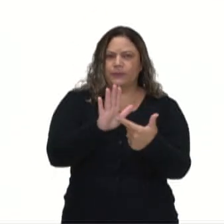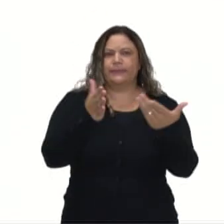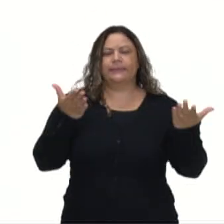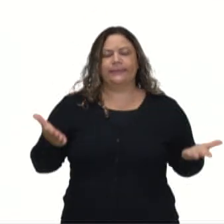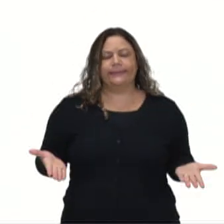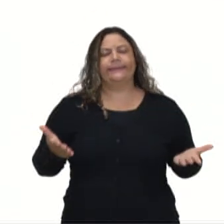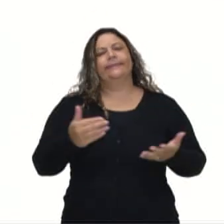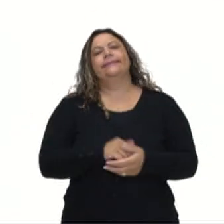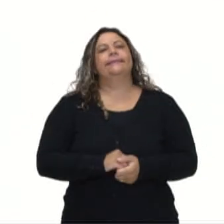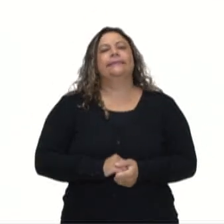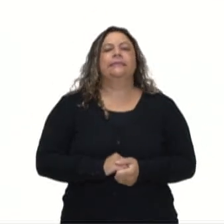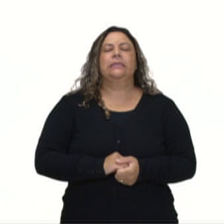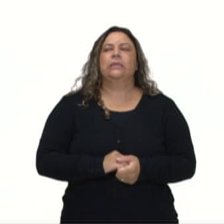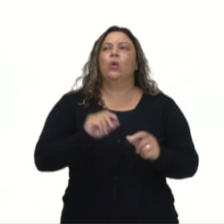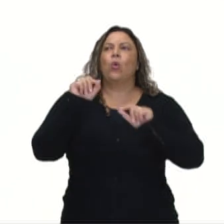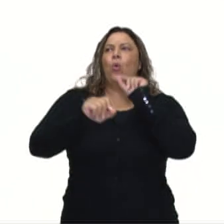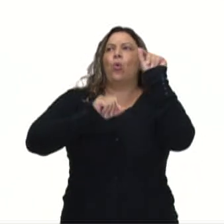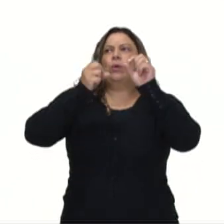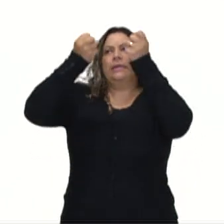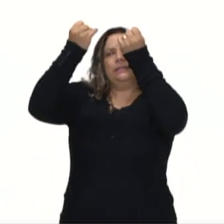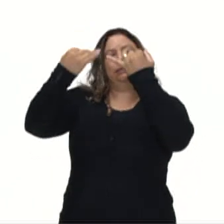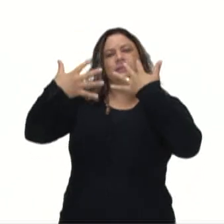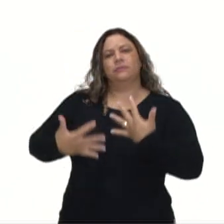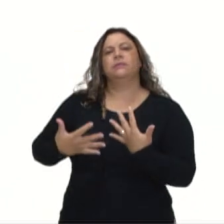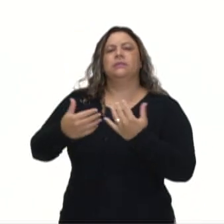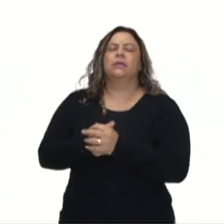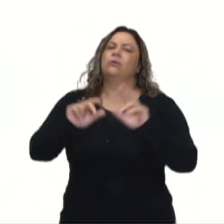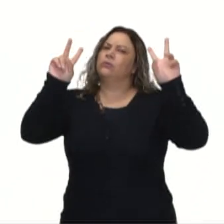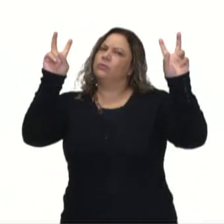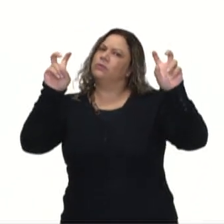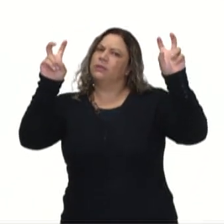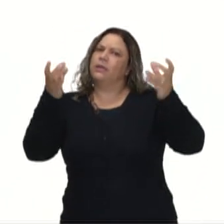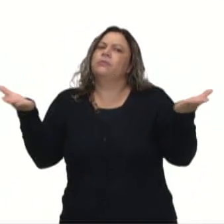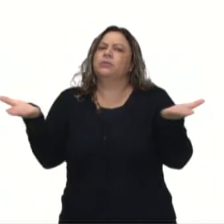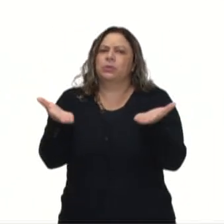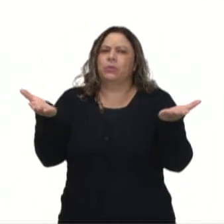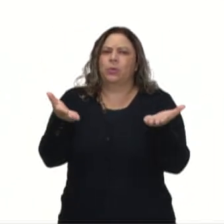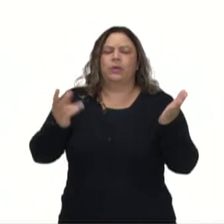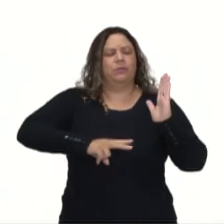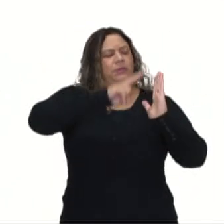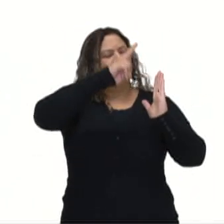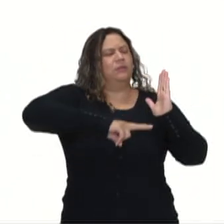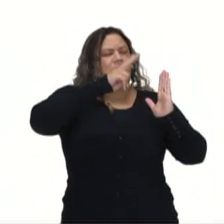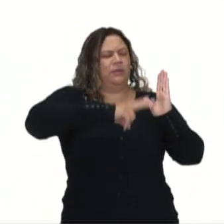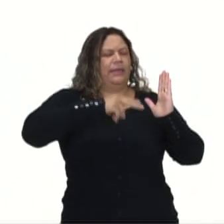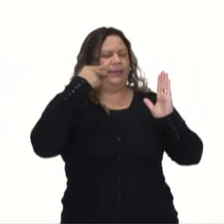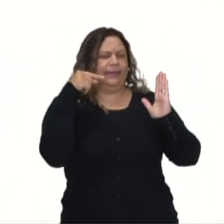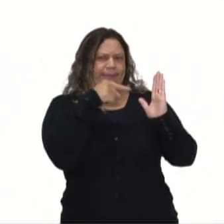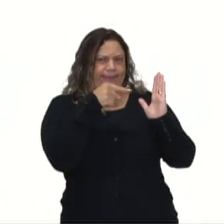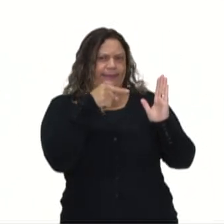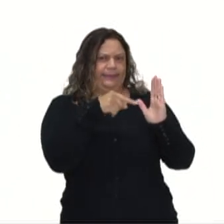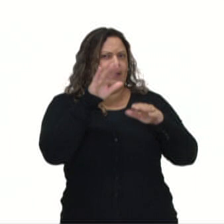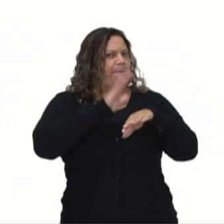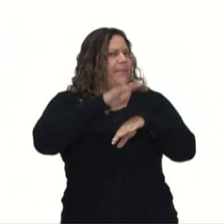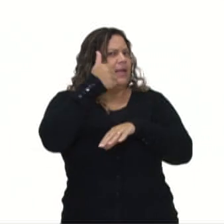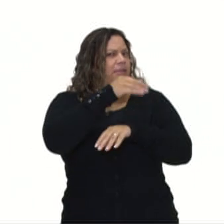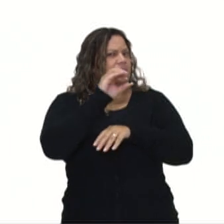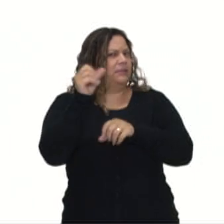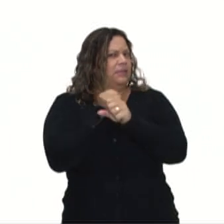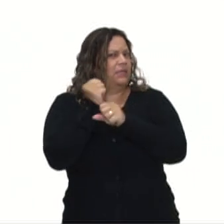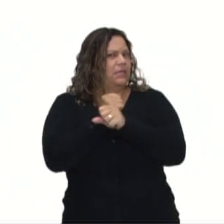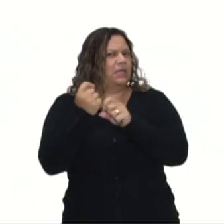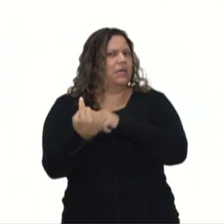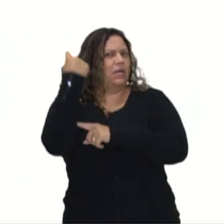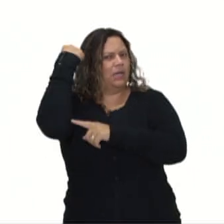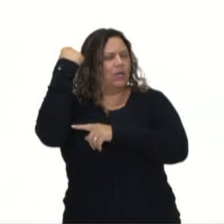geralmente, temas contemporâneos. A crônica lida foi escrita há mais de 100 anos. Você acredita que o tema abordado